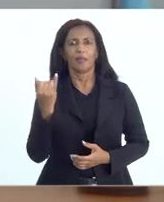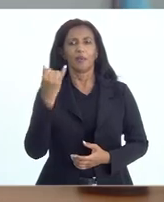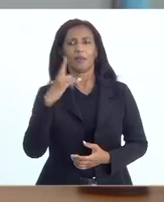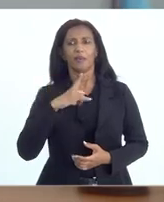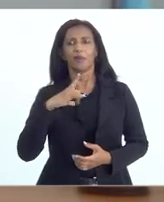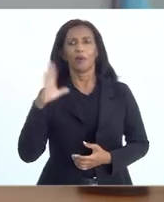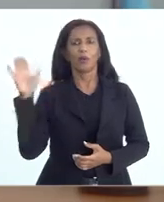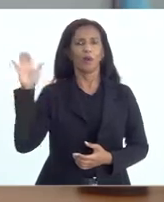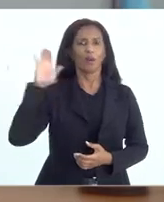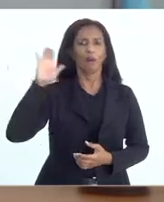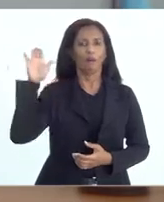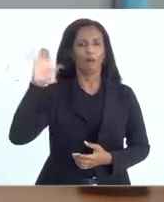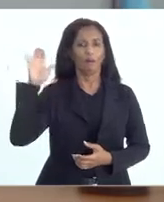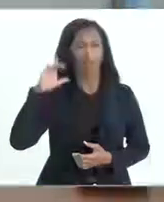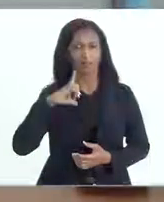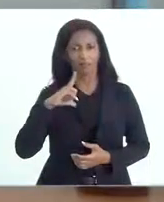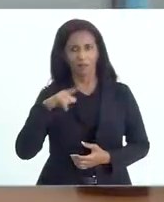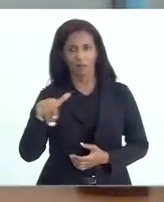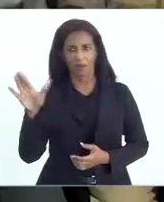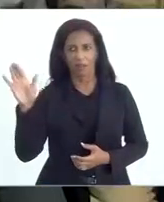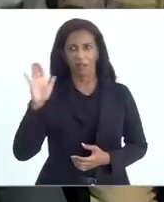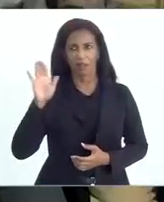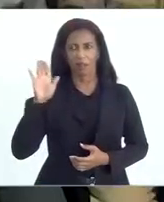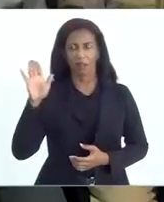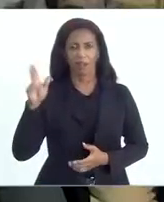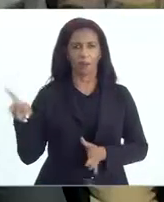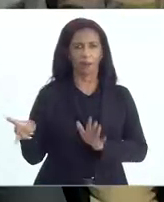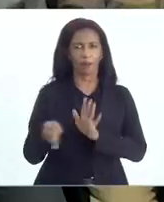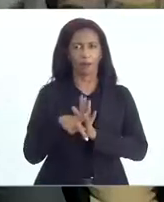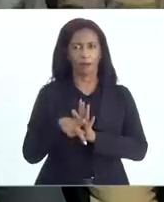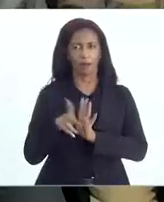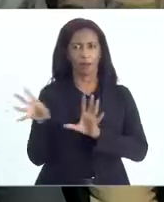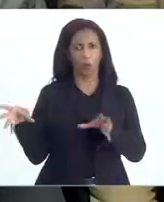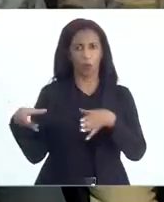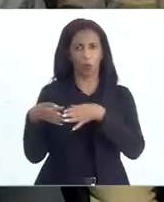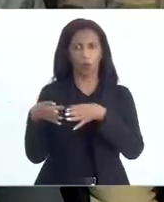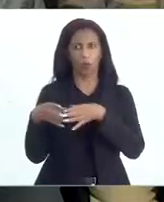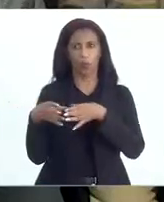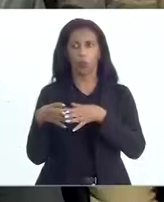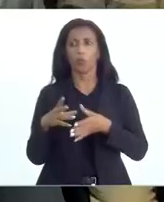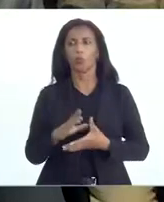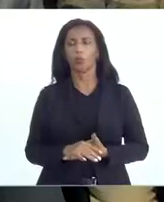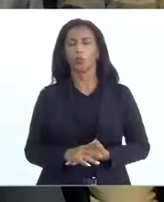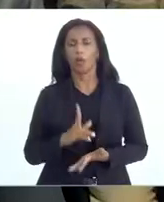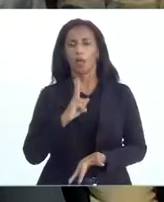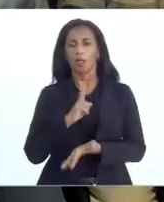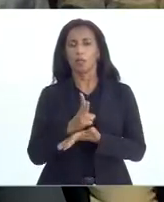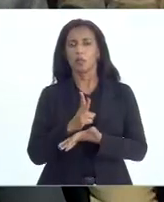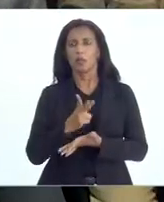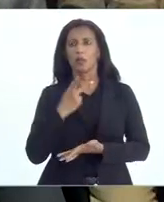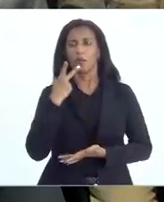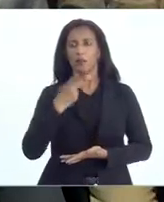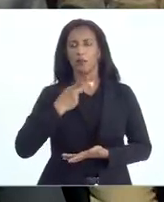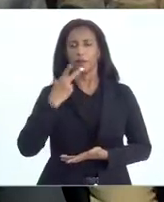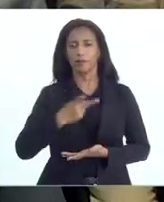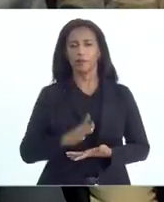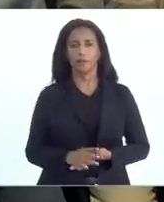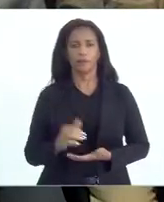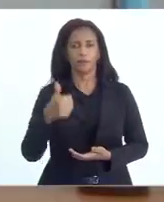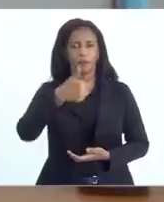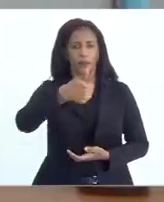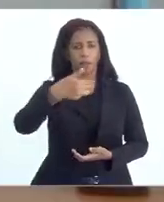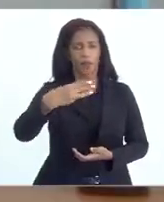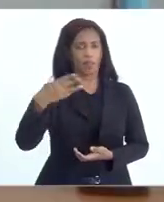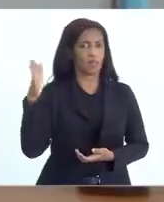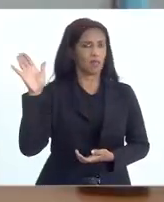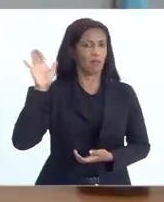algum tem algum candidato aqui que ele faz parte do desse grupo a gente tem sempre falado também que são os